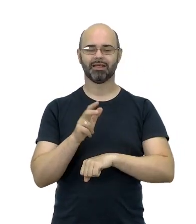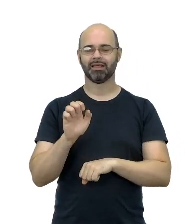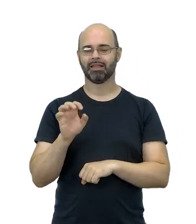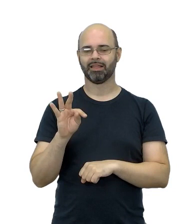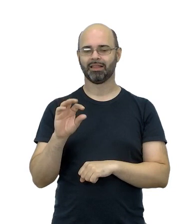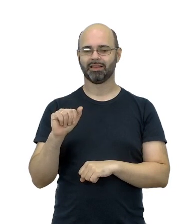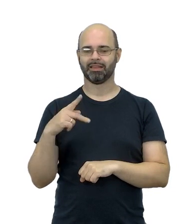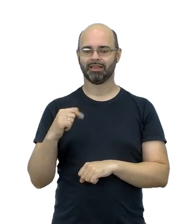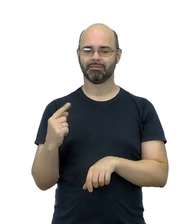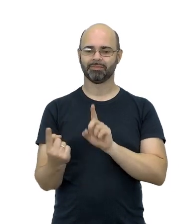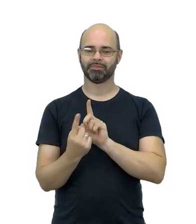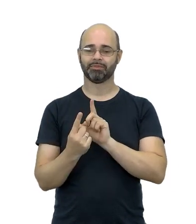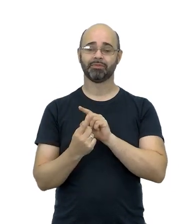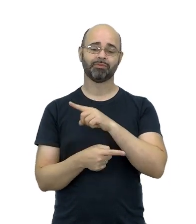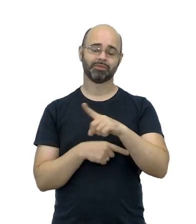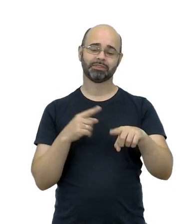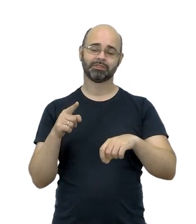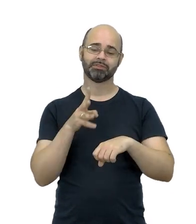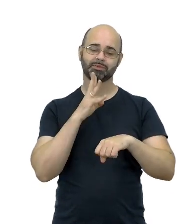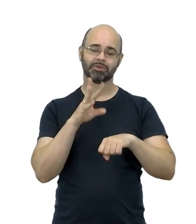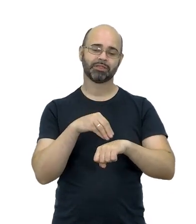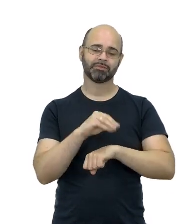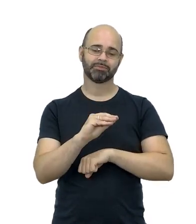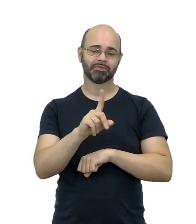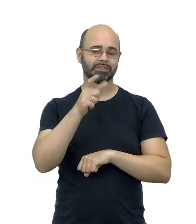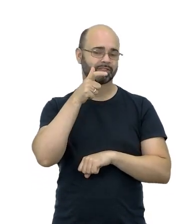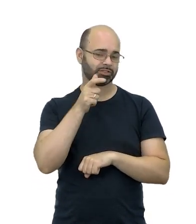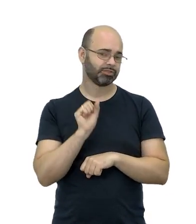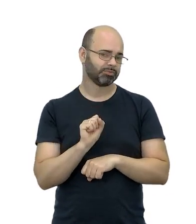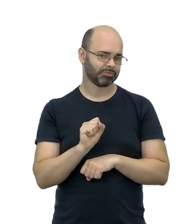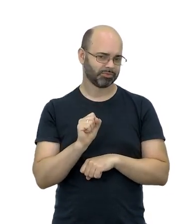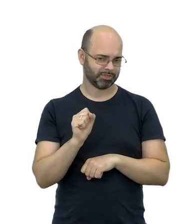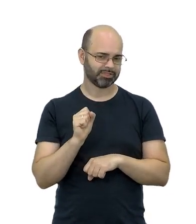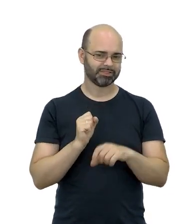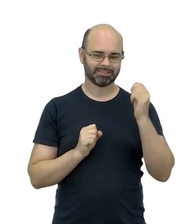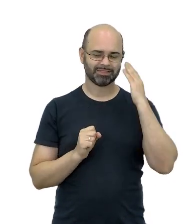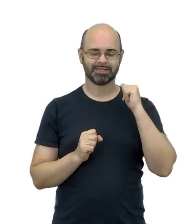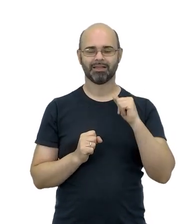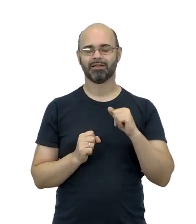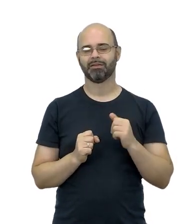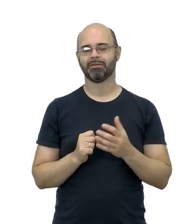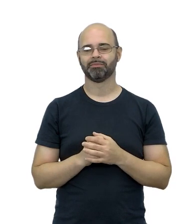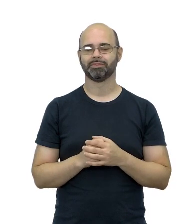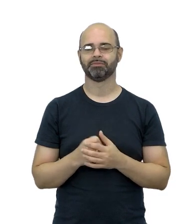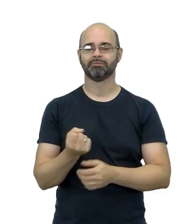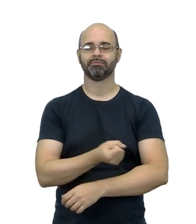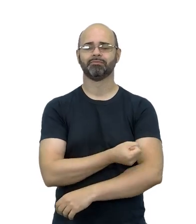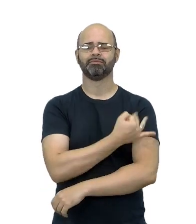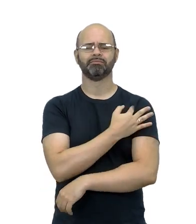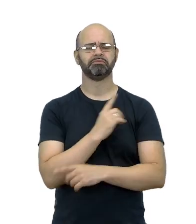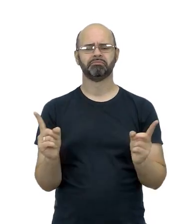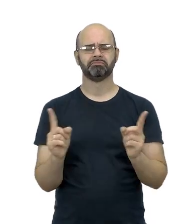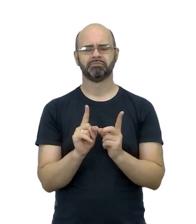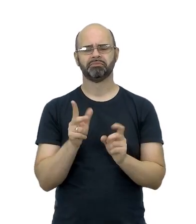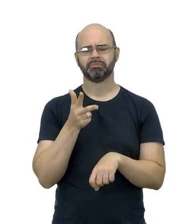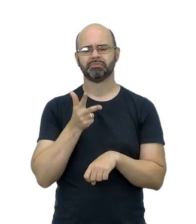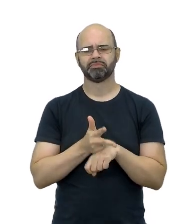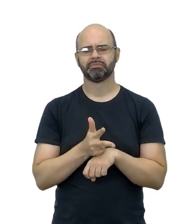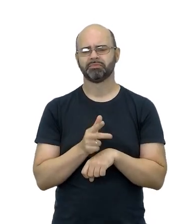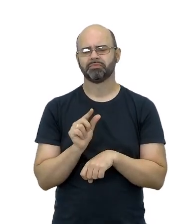têm a possibilidade de assistir as pílulas do conhecimento. De cada ano, são gravações bem curtinhas